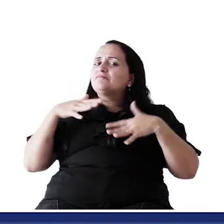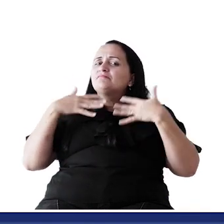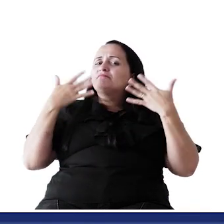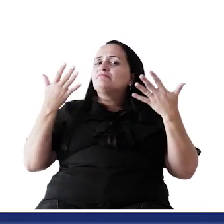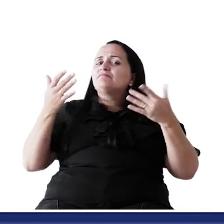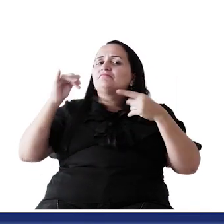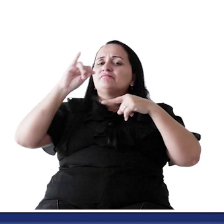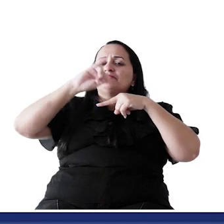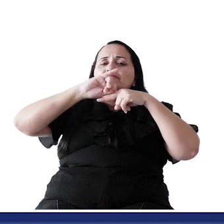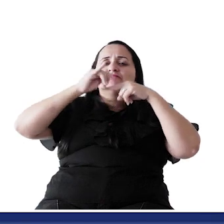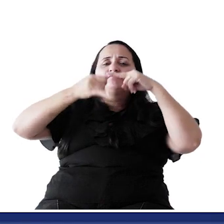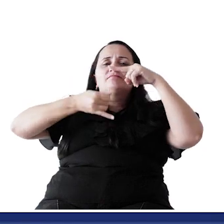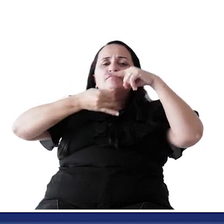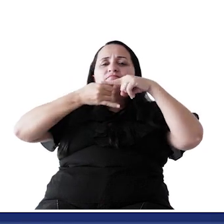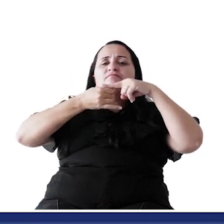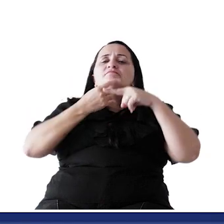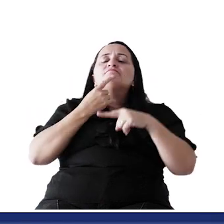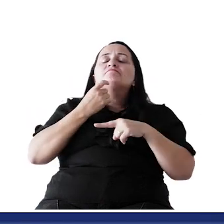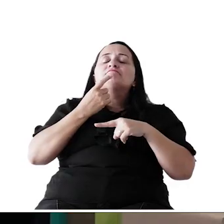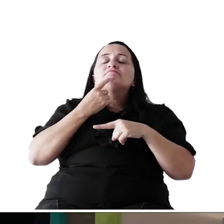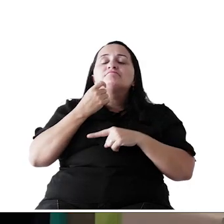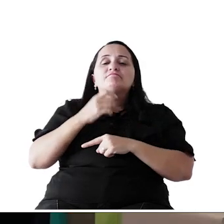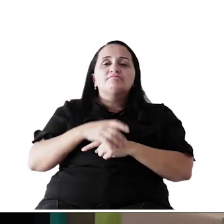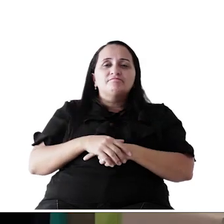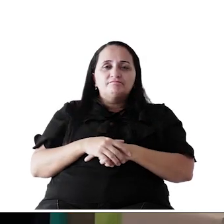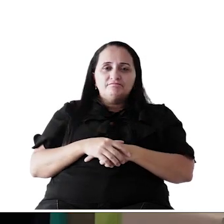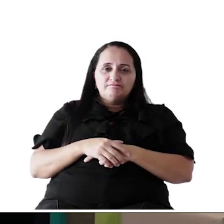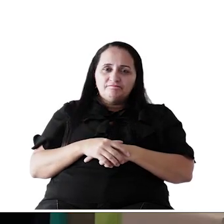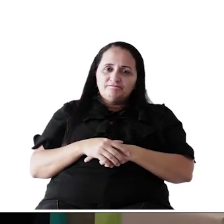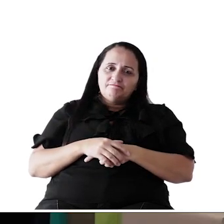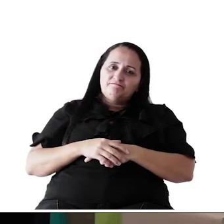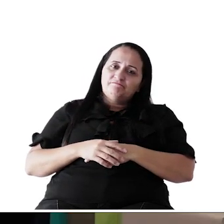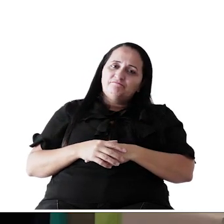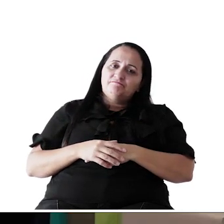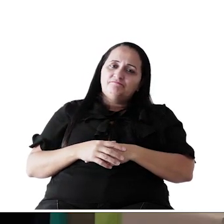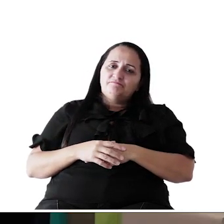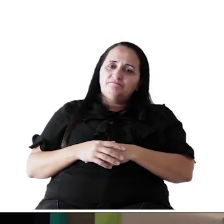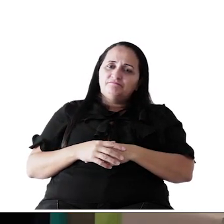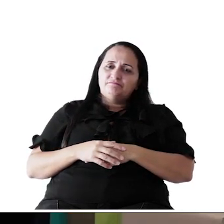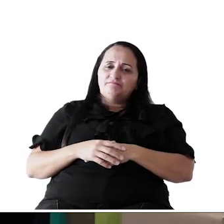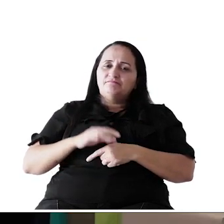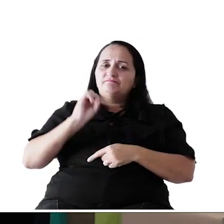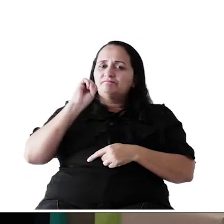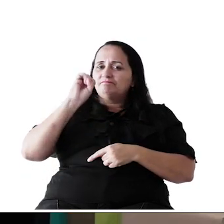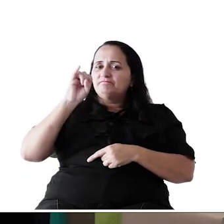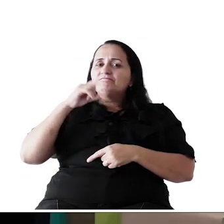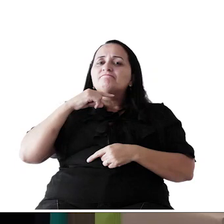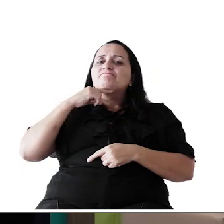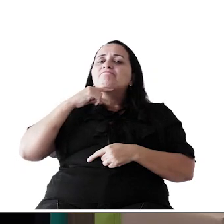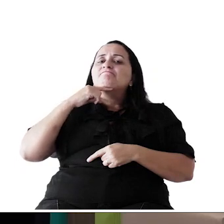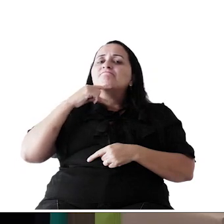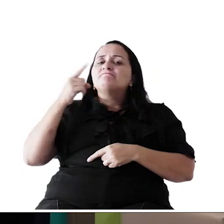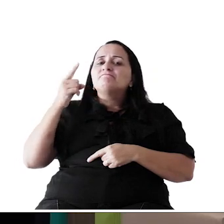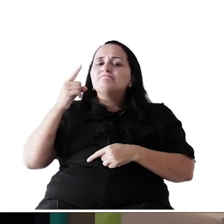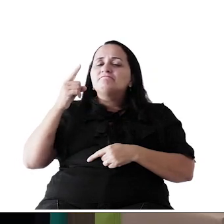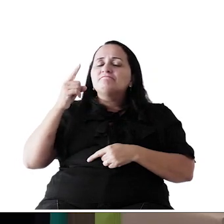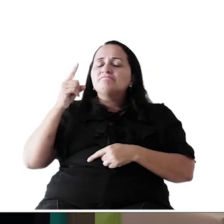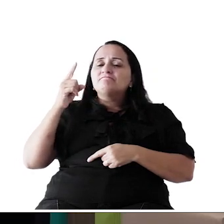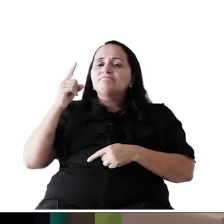fração representam as maçãs vermelhas? Adoro desenhar. Se a gente não consegue compreender às